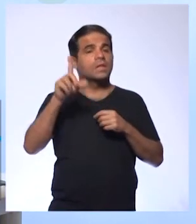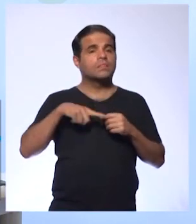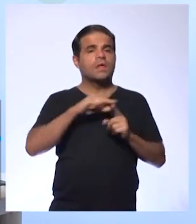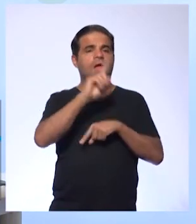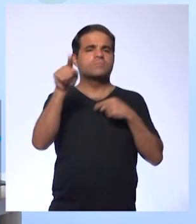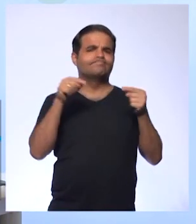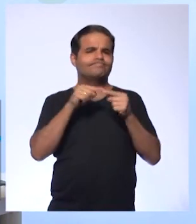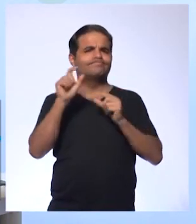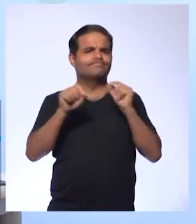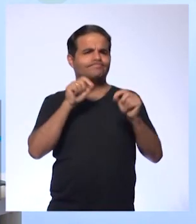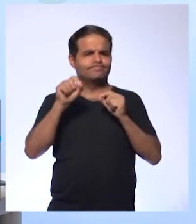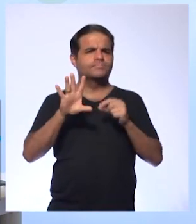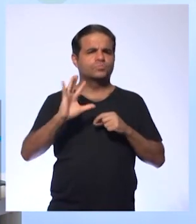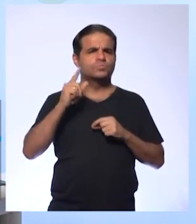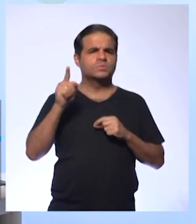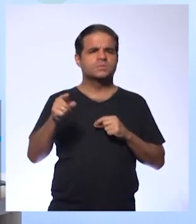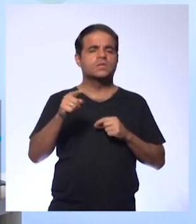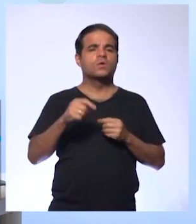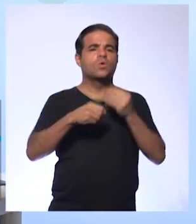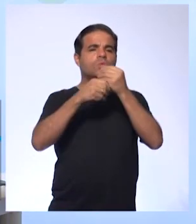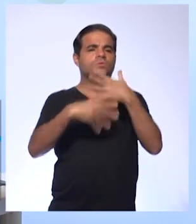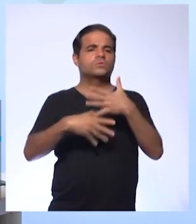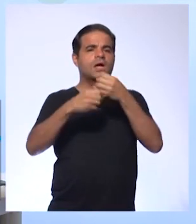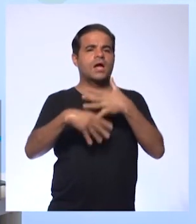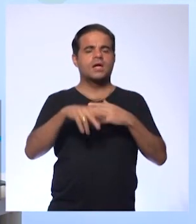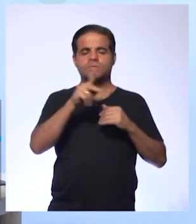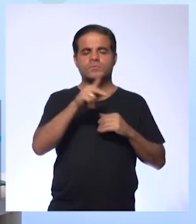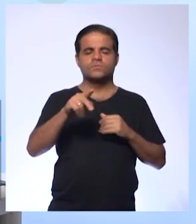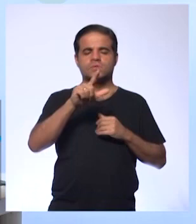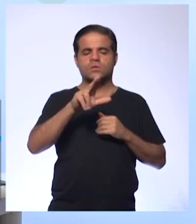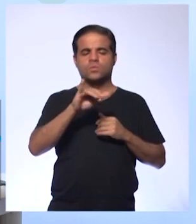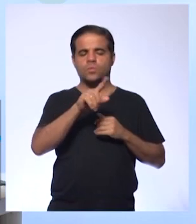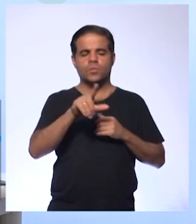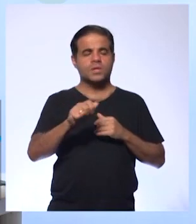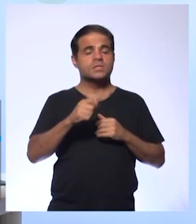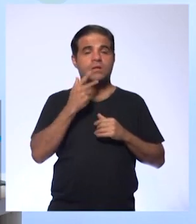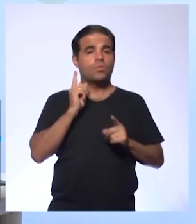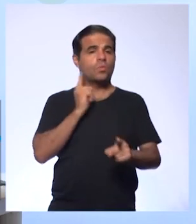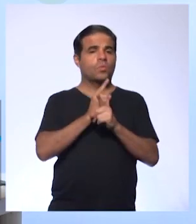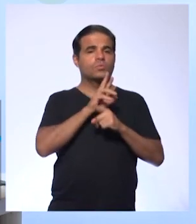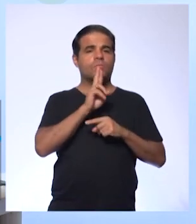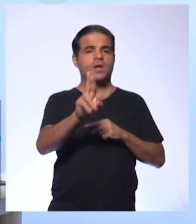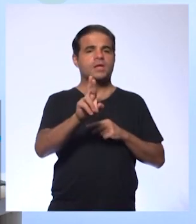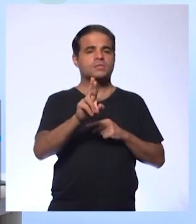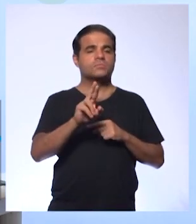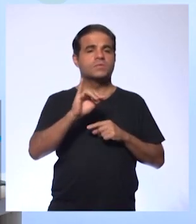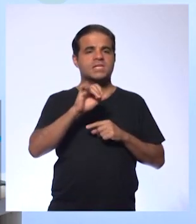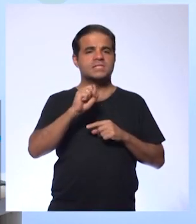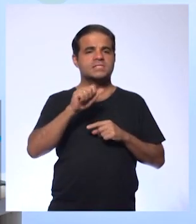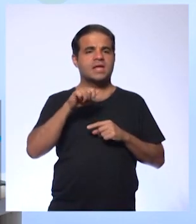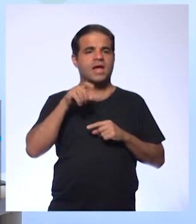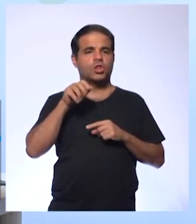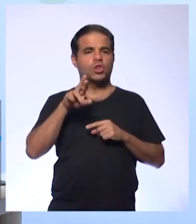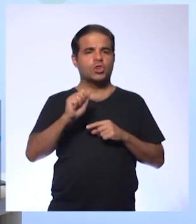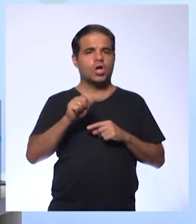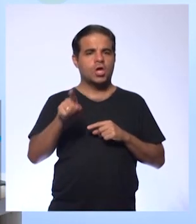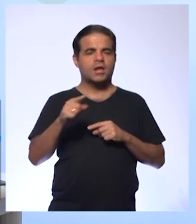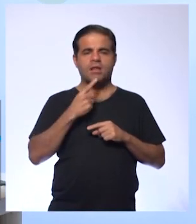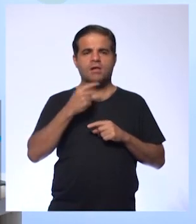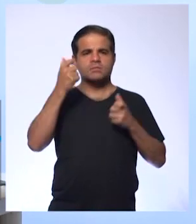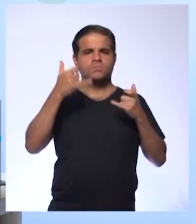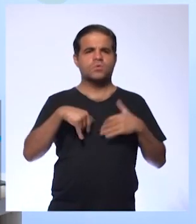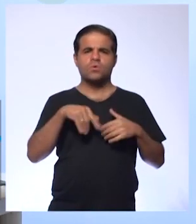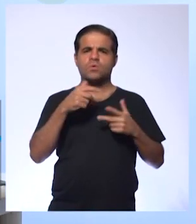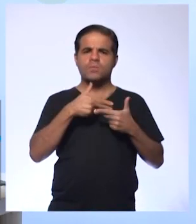essa situação aí. No chat, a professora Luísa aqui encontrou aí uma resposta da Isadora, e ela falou um